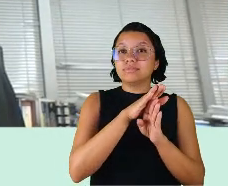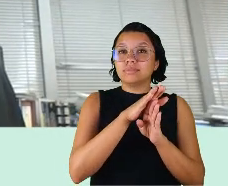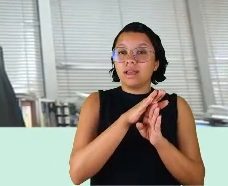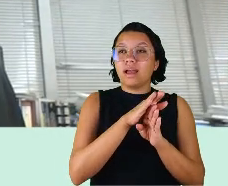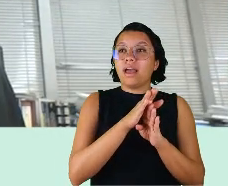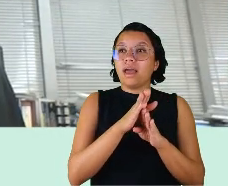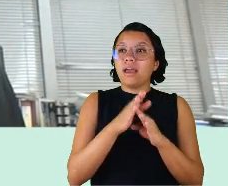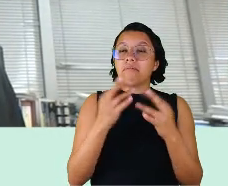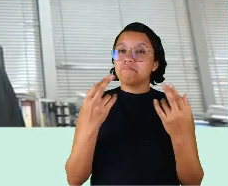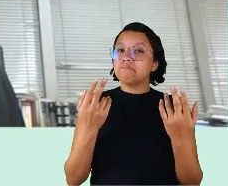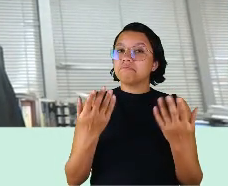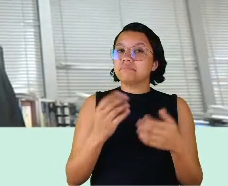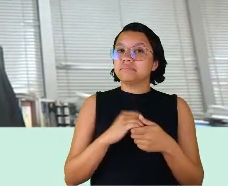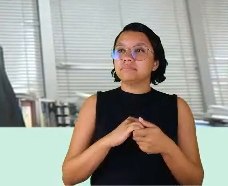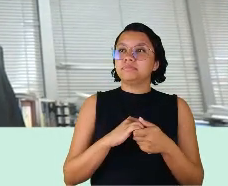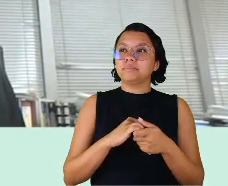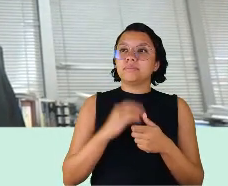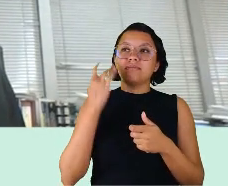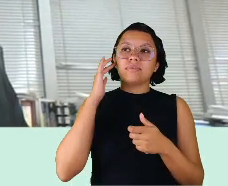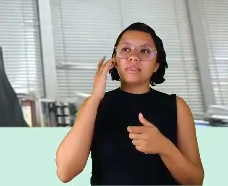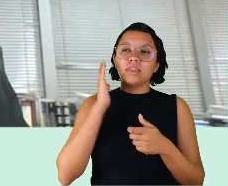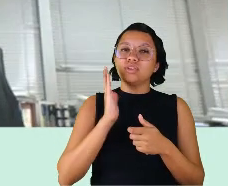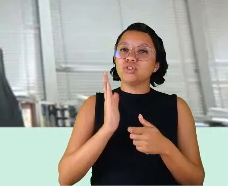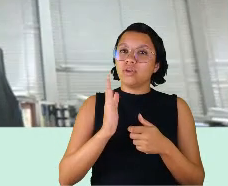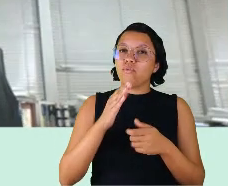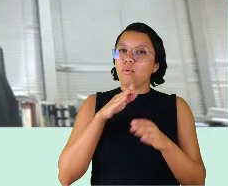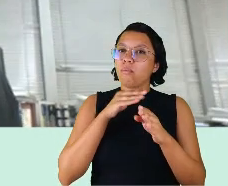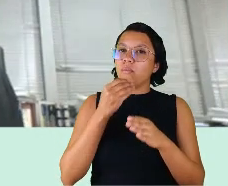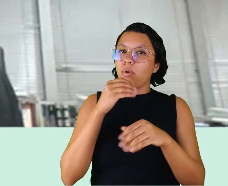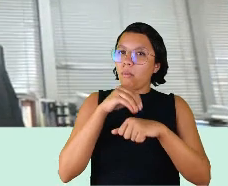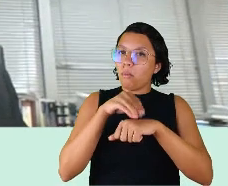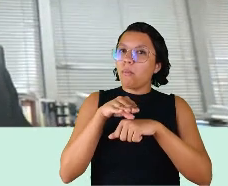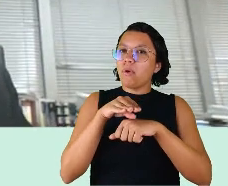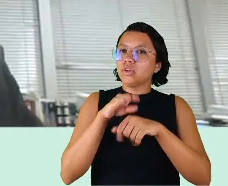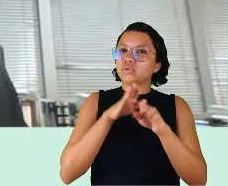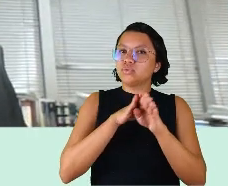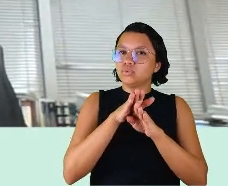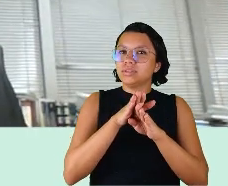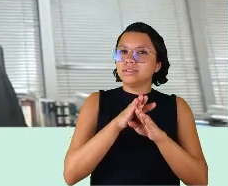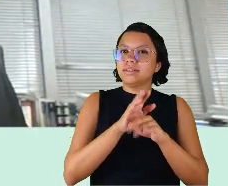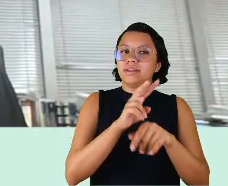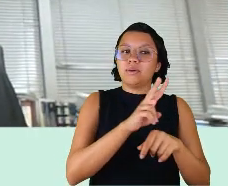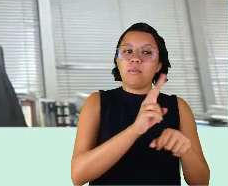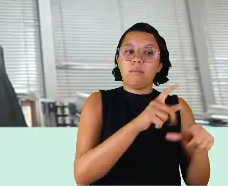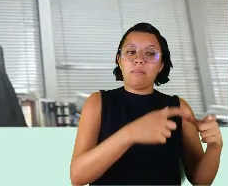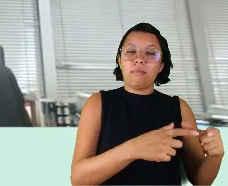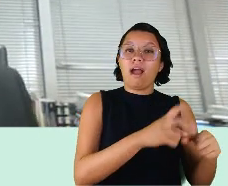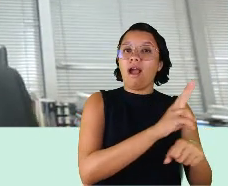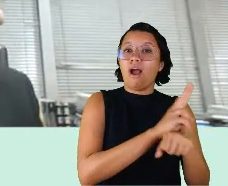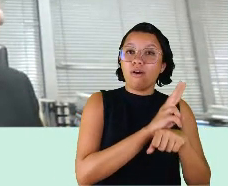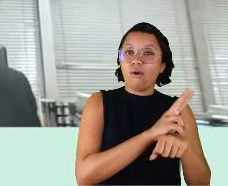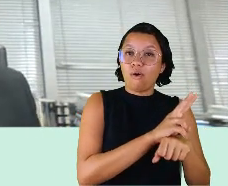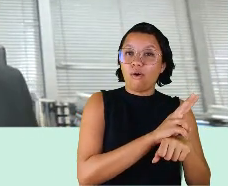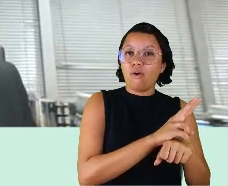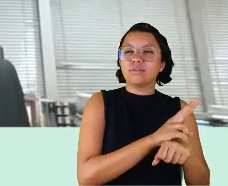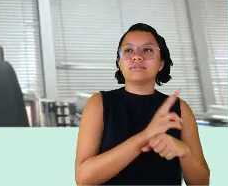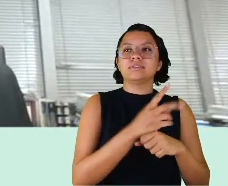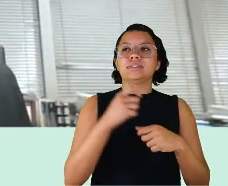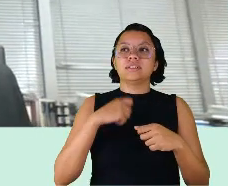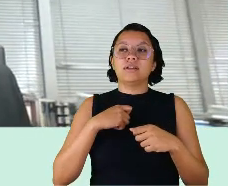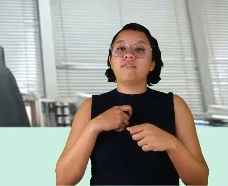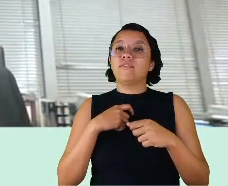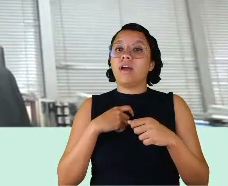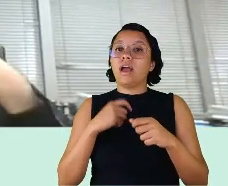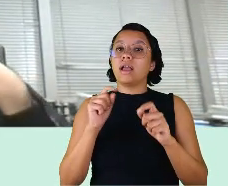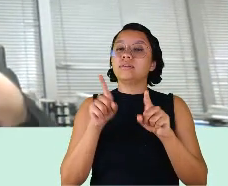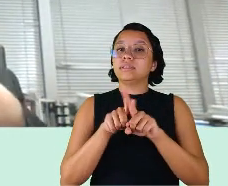coisa assim. Acho que já foi uma sugestão aí para a corregedoria. E nós temos feito também com bastante